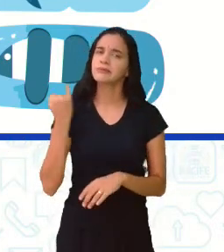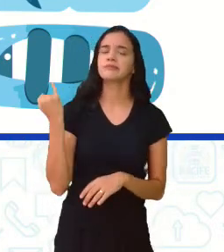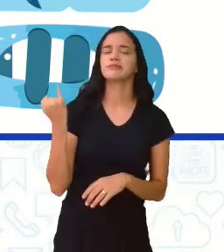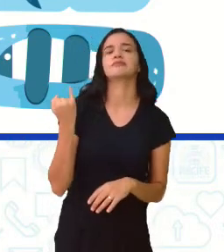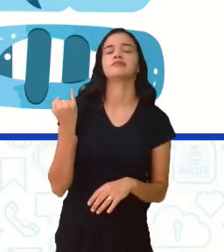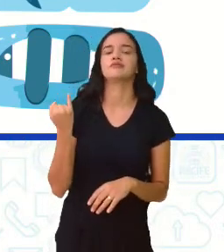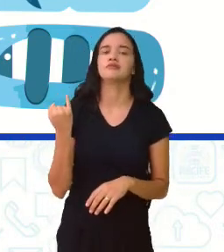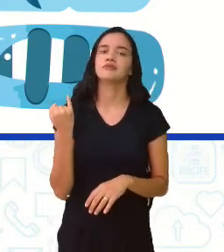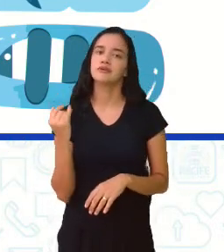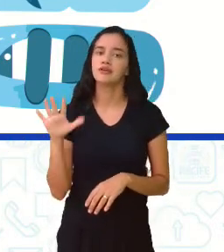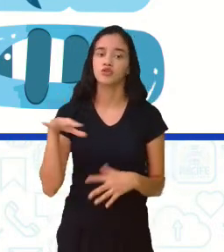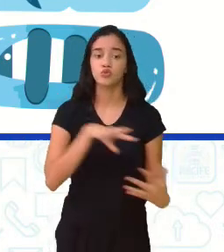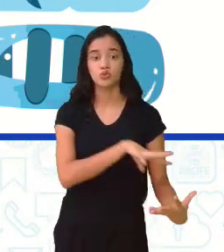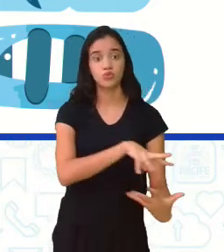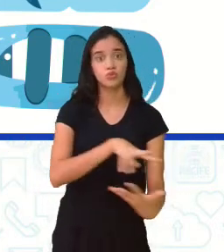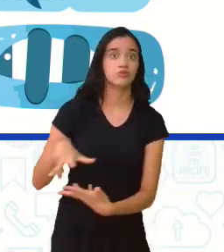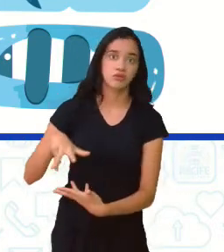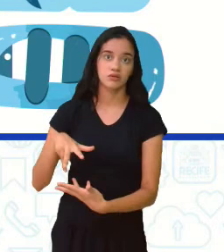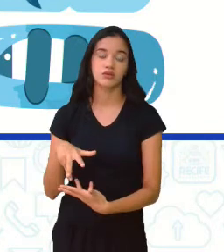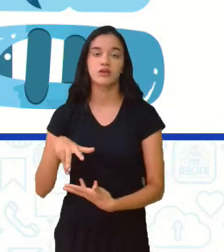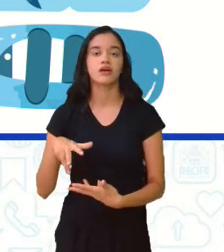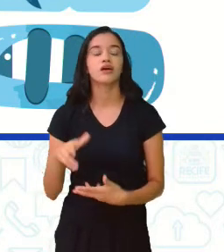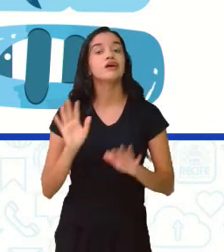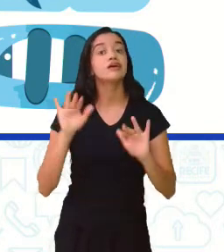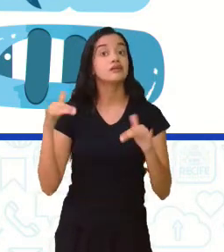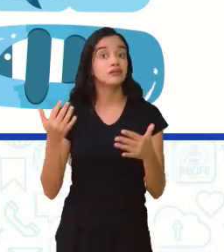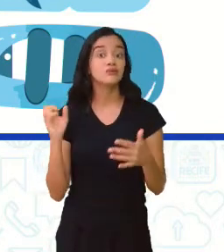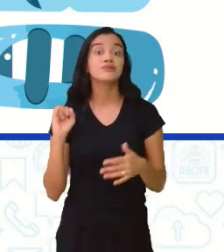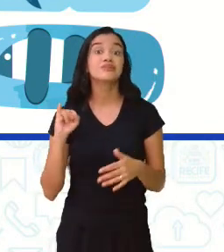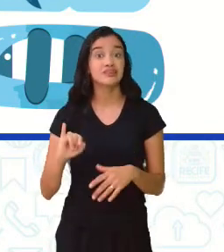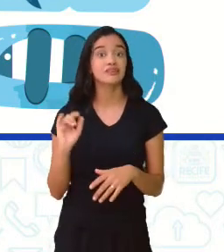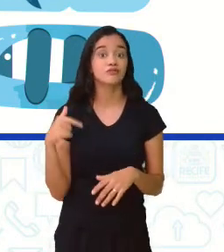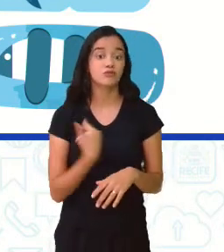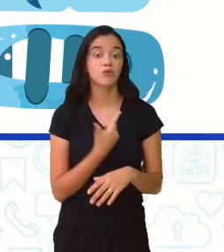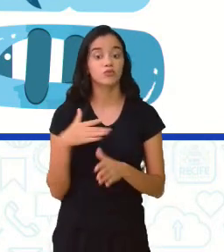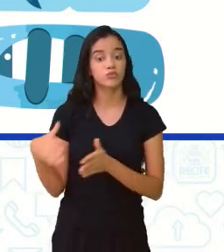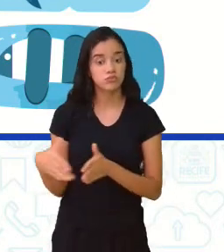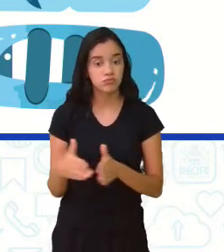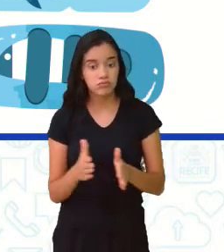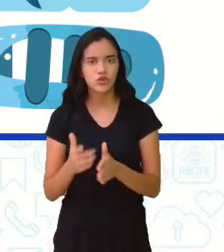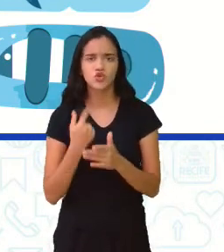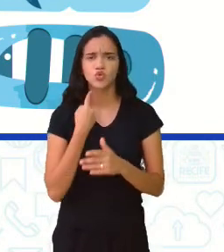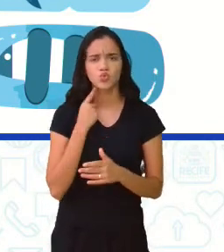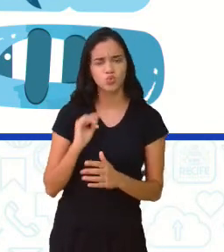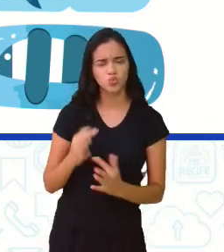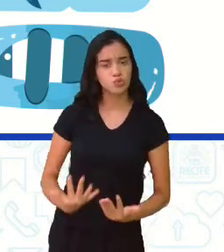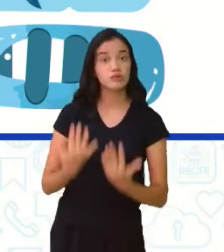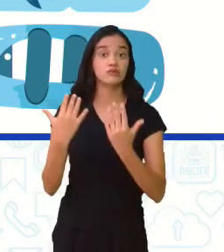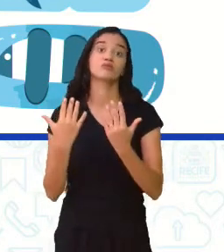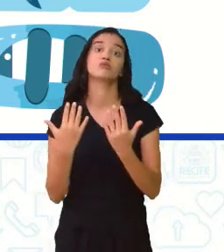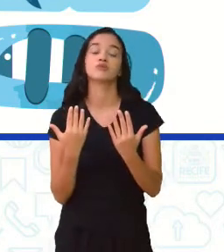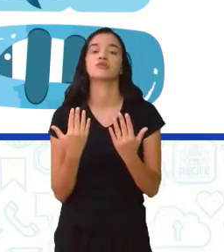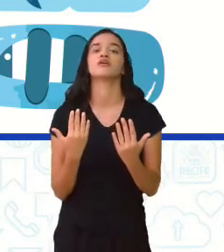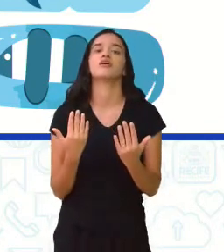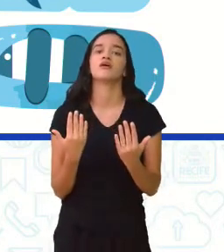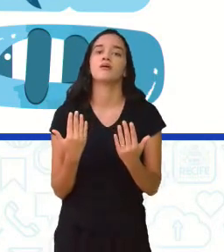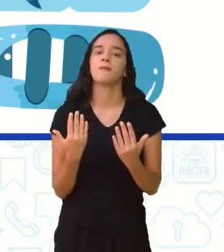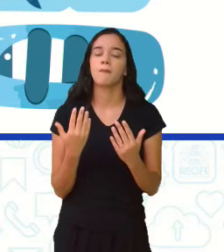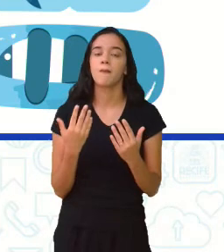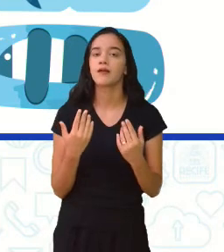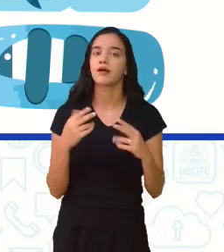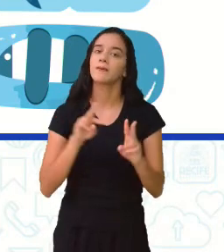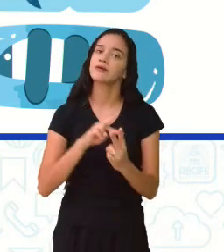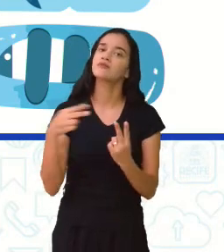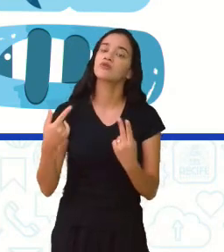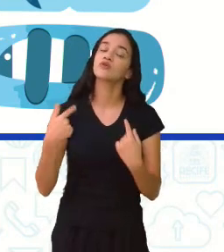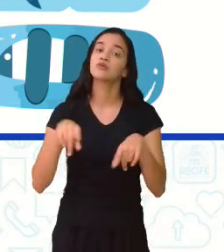dinâmica do planeta inteiro, né? Então, se os nossos rios estão sujos por nossa causa, por